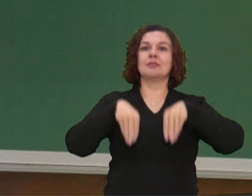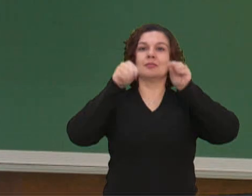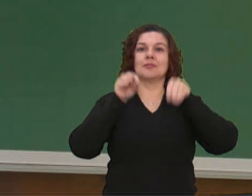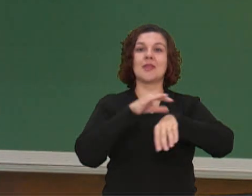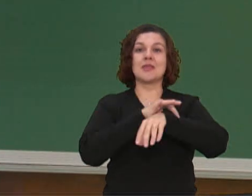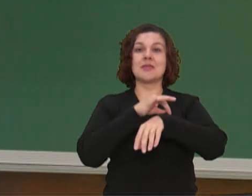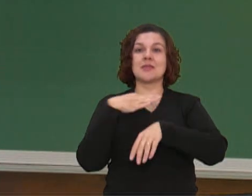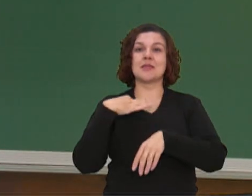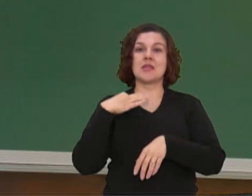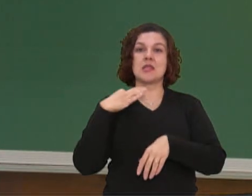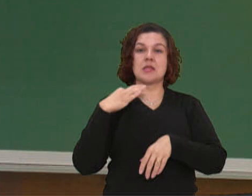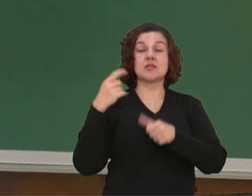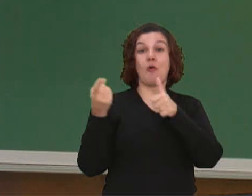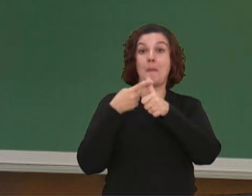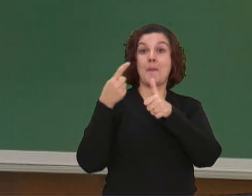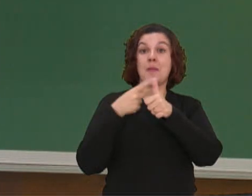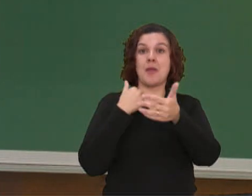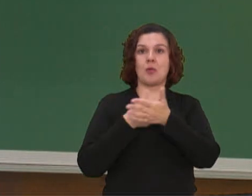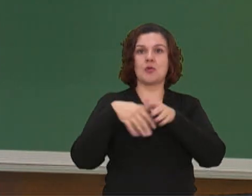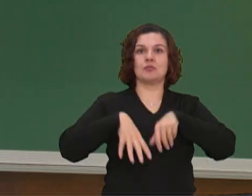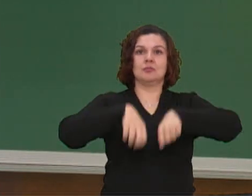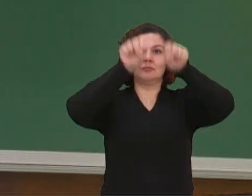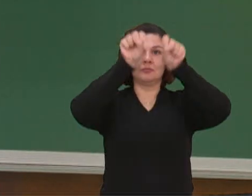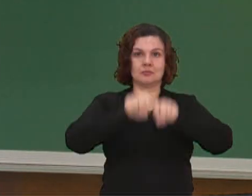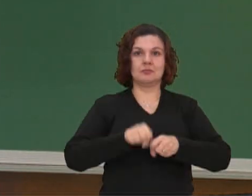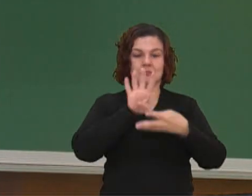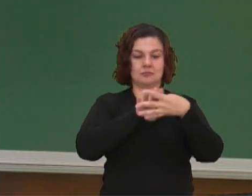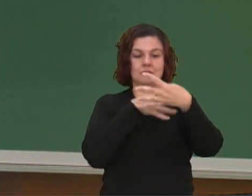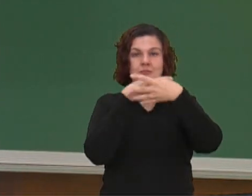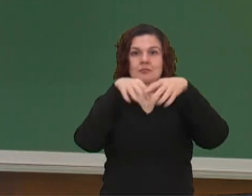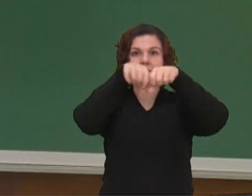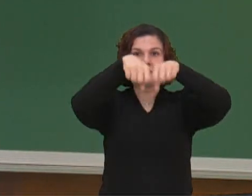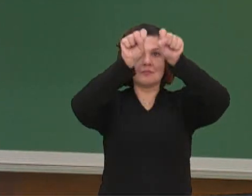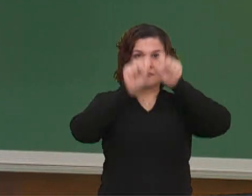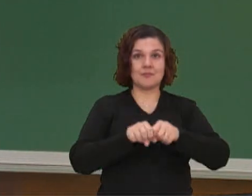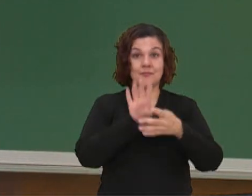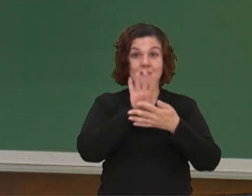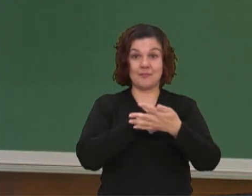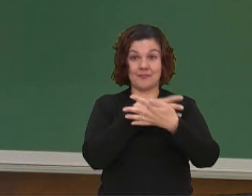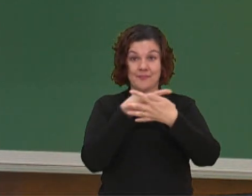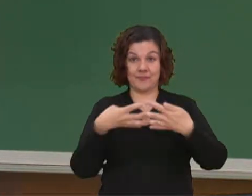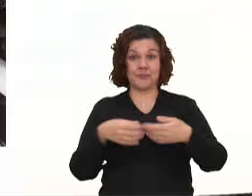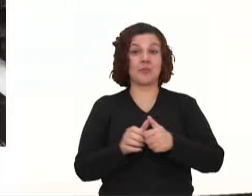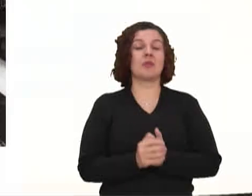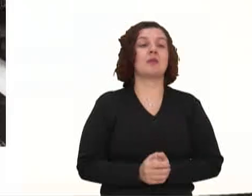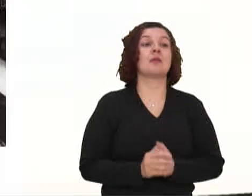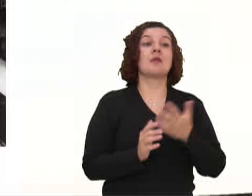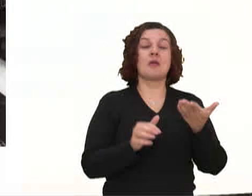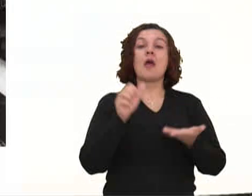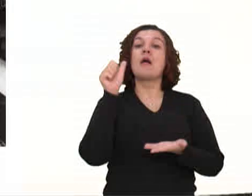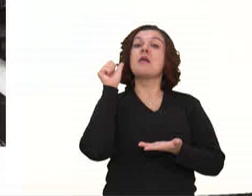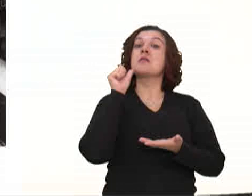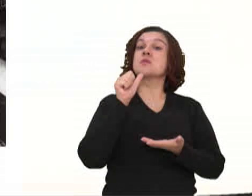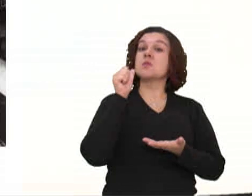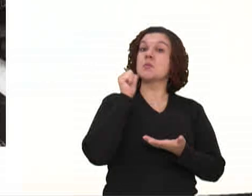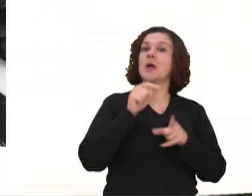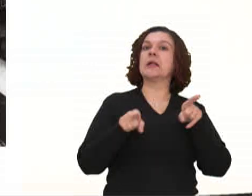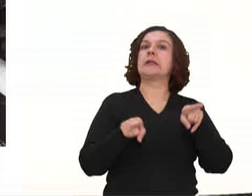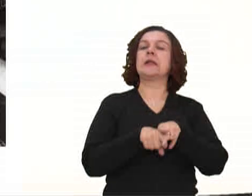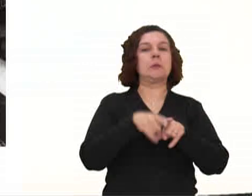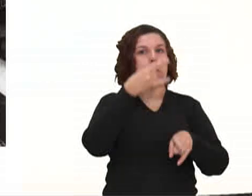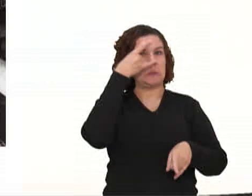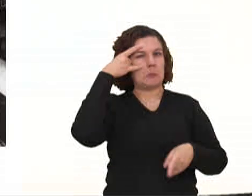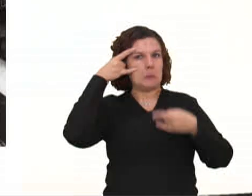indústria tradicional, a primeira, né? Nessa primeira Revolução Industrial. E as mulheres que também passaram a ser